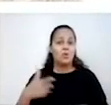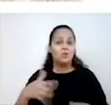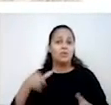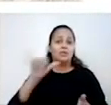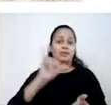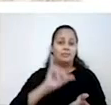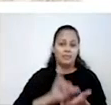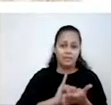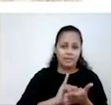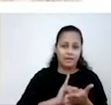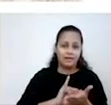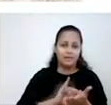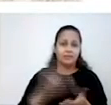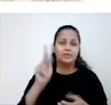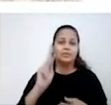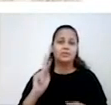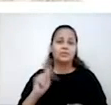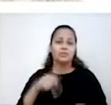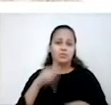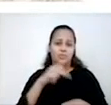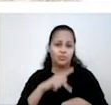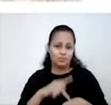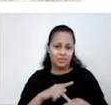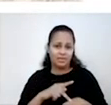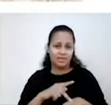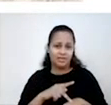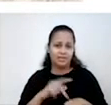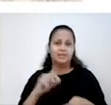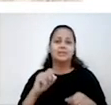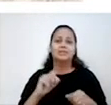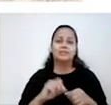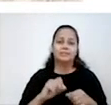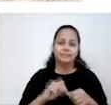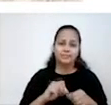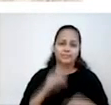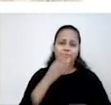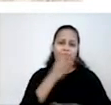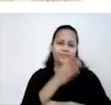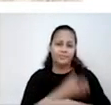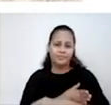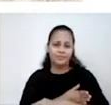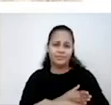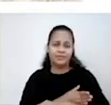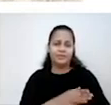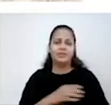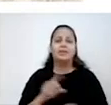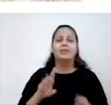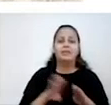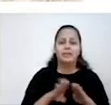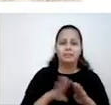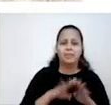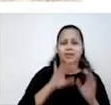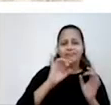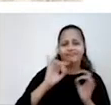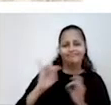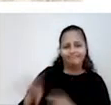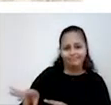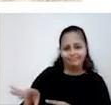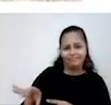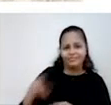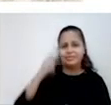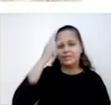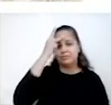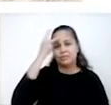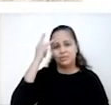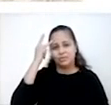outras capitais e cidades do país que fizeram modernizações urbanísticas também expulsaram as pessoas mais pobres da